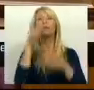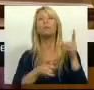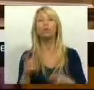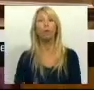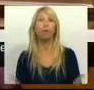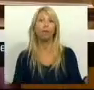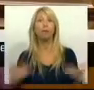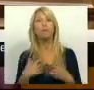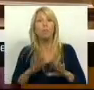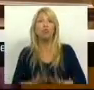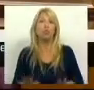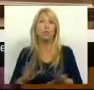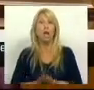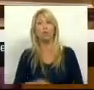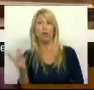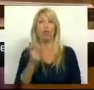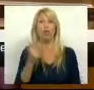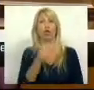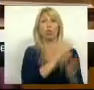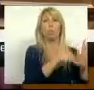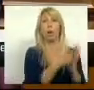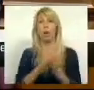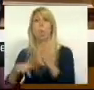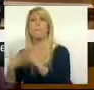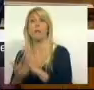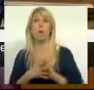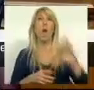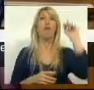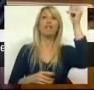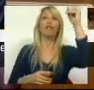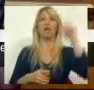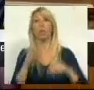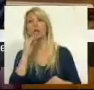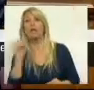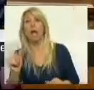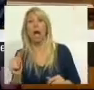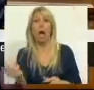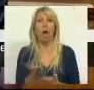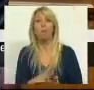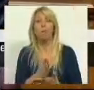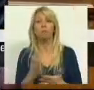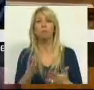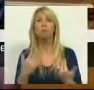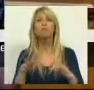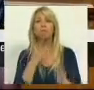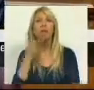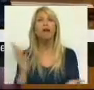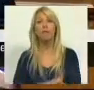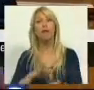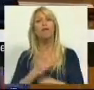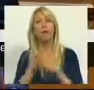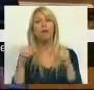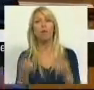ficamos assim sossegados nos dois planos, no plano do divino e no plano da terra. Sucede que a verdade é outra. E a verdade é